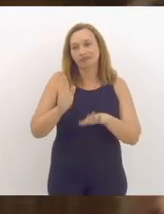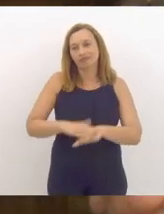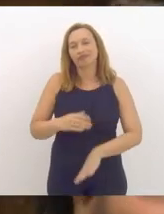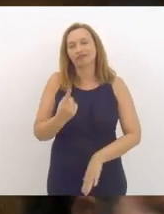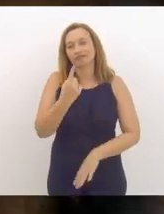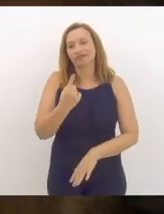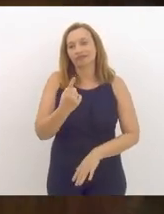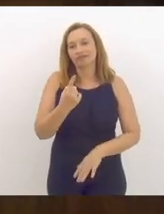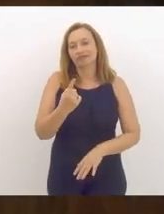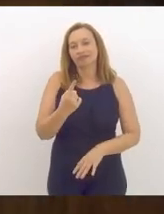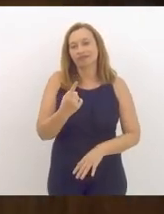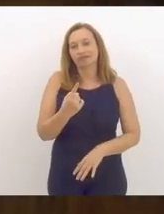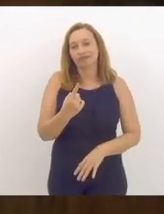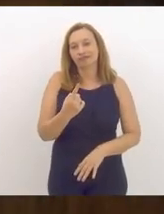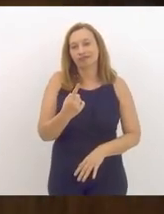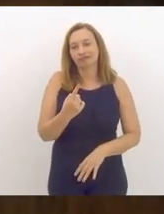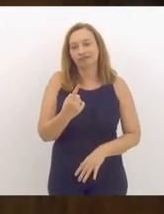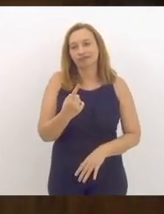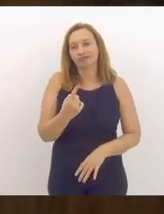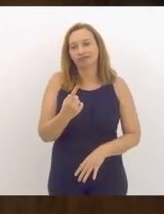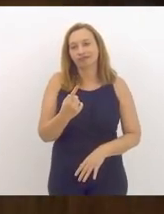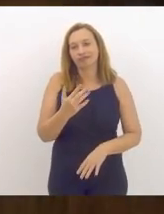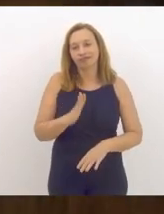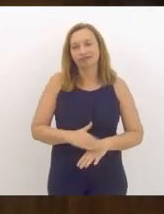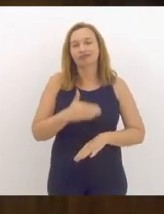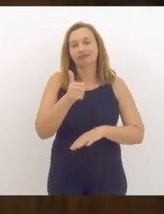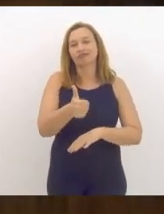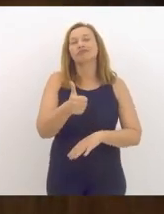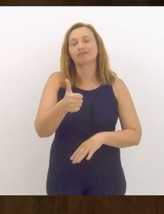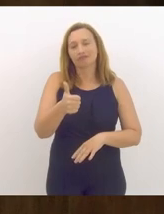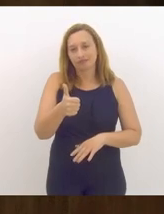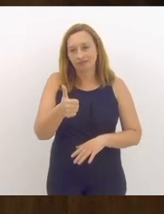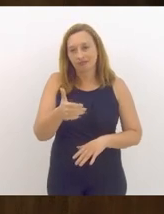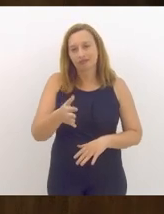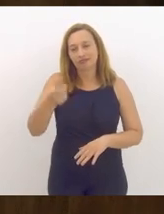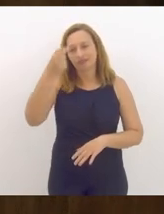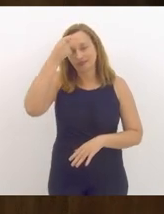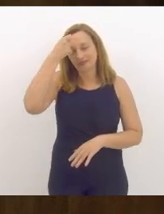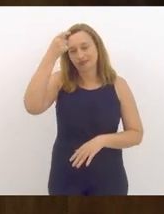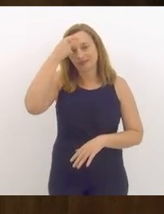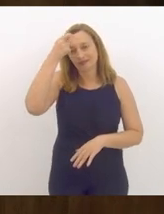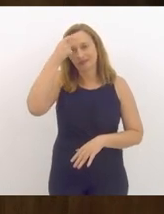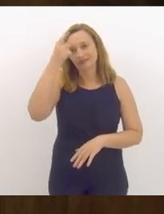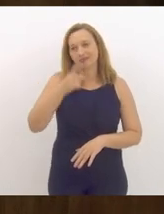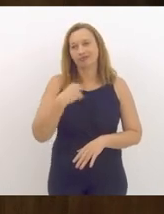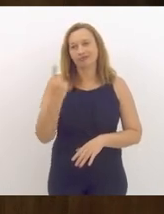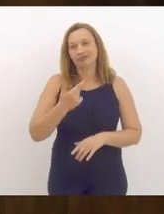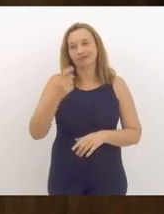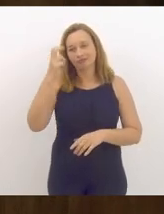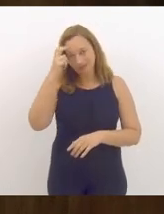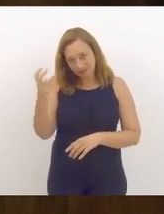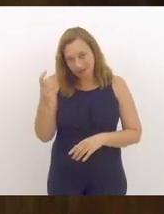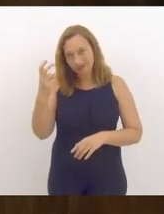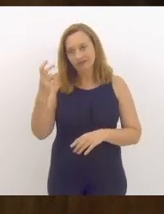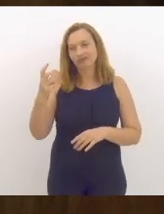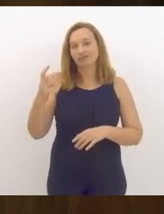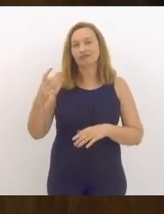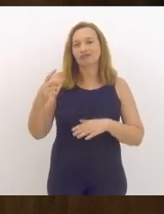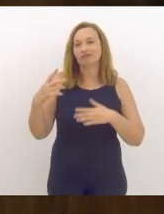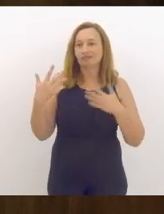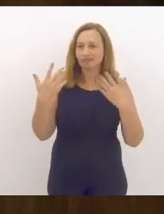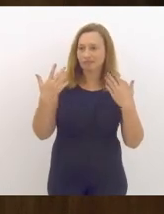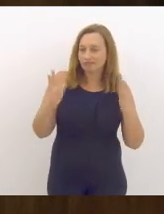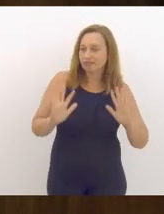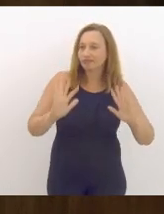que garante aí a dignidade e a memória da nossa cultura, das nossas